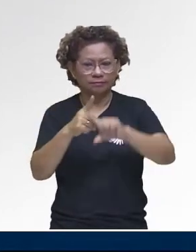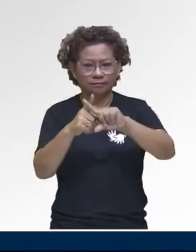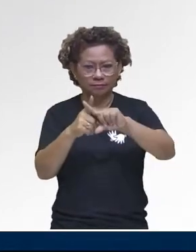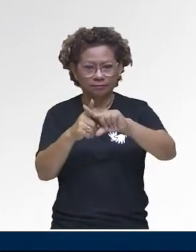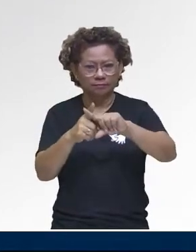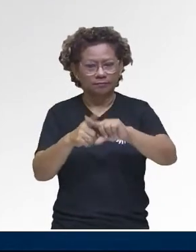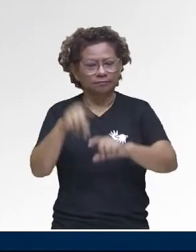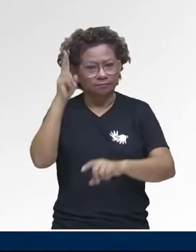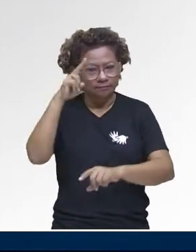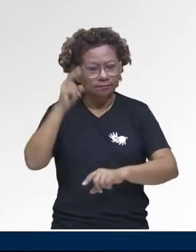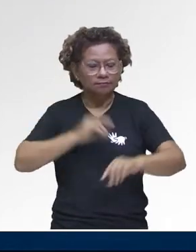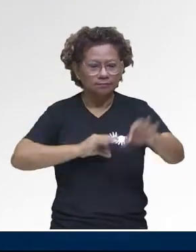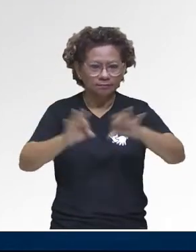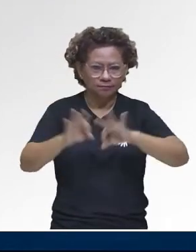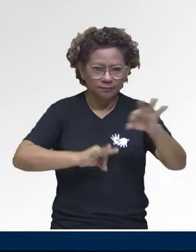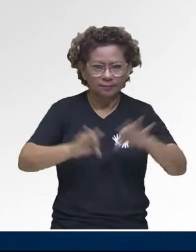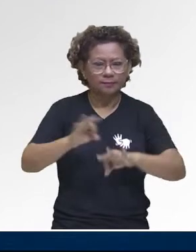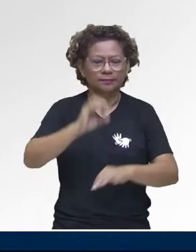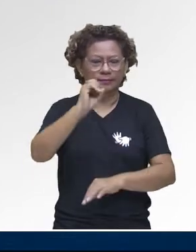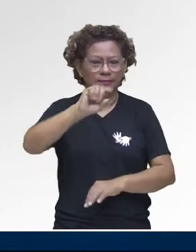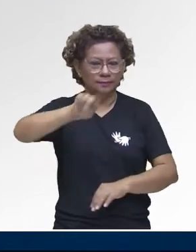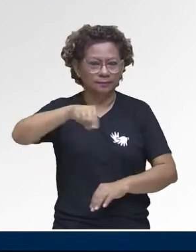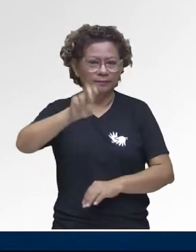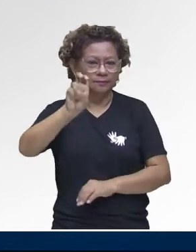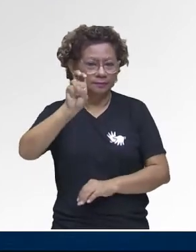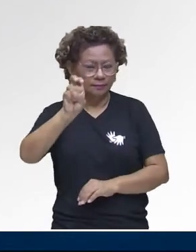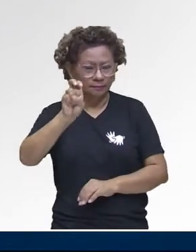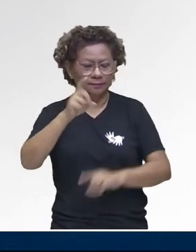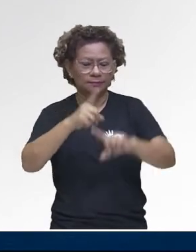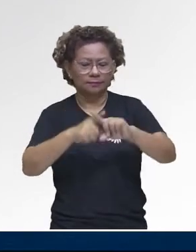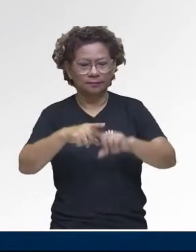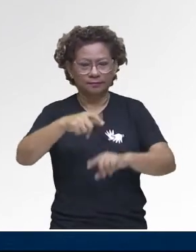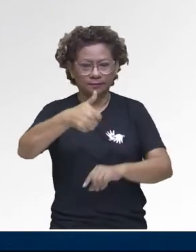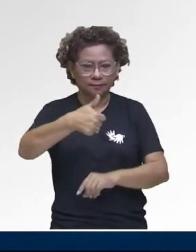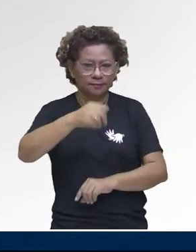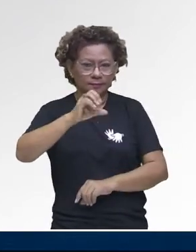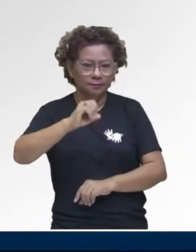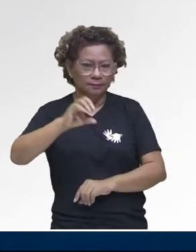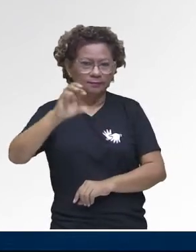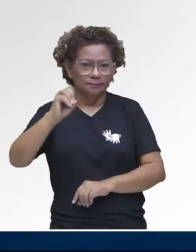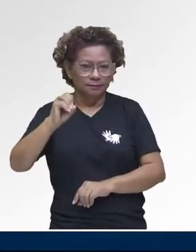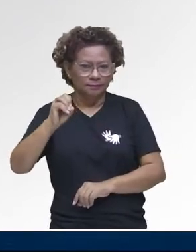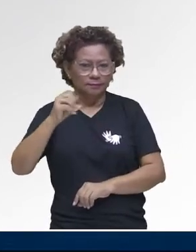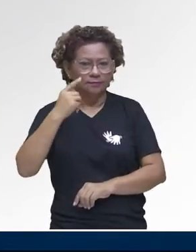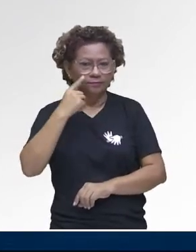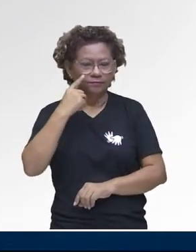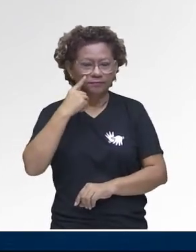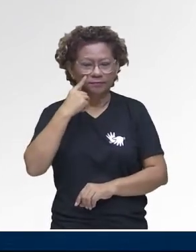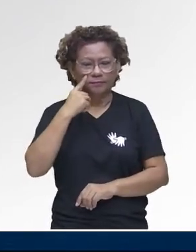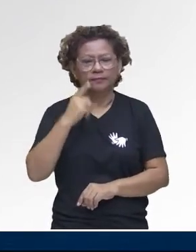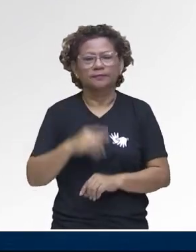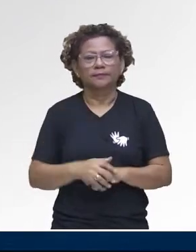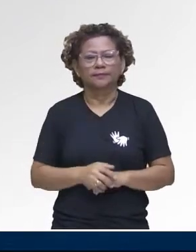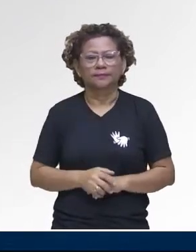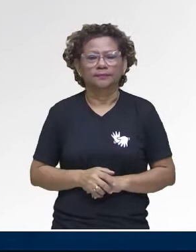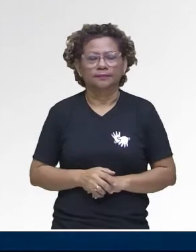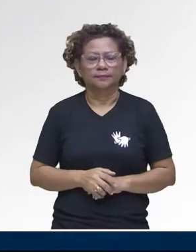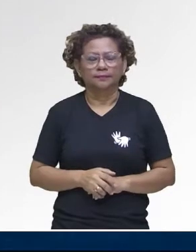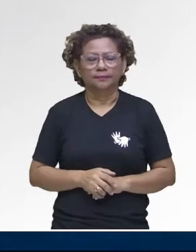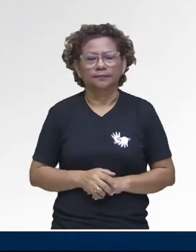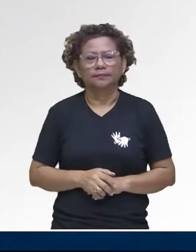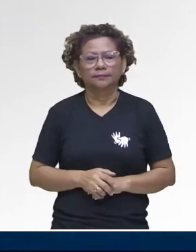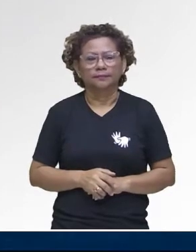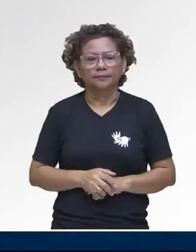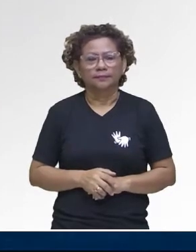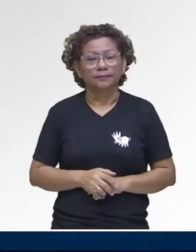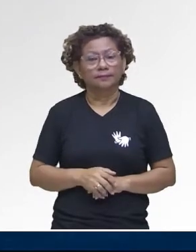lembrando então que nós vamos andar aqui a casa da vírgula, uma casa, isso quer dizer que o nosso